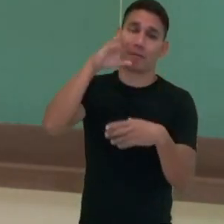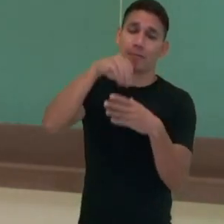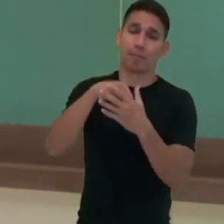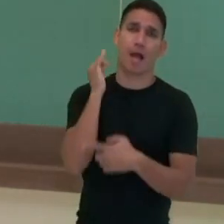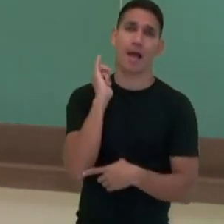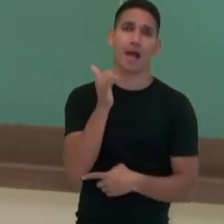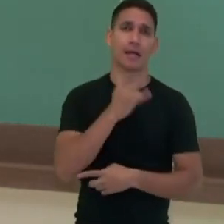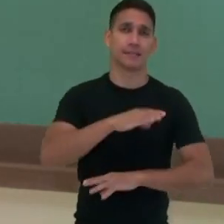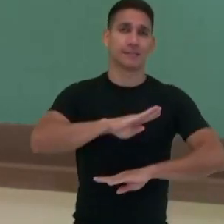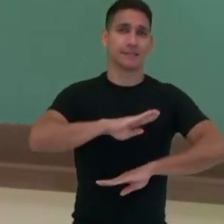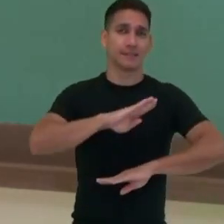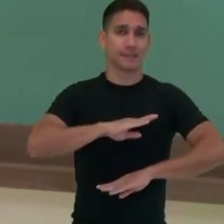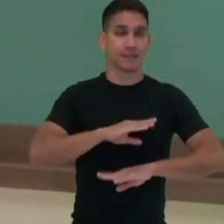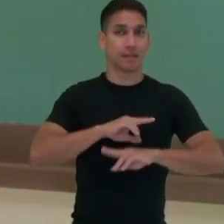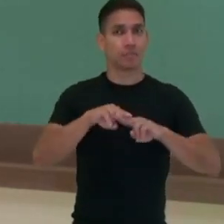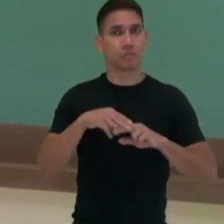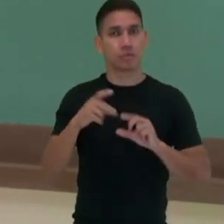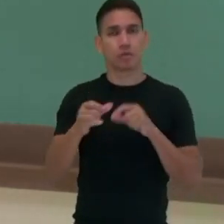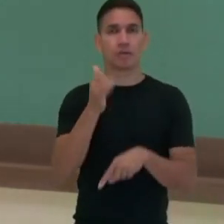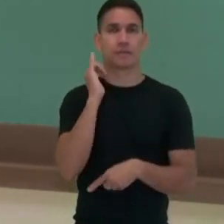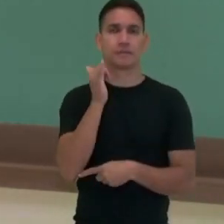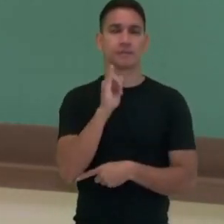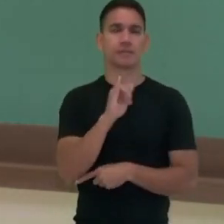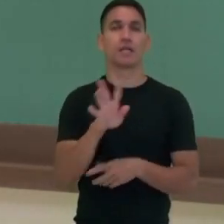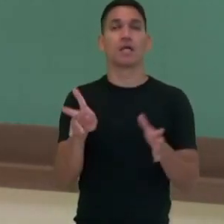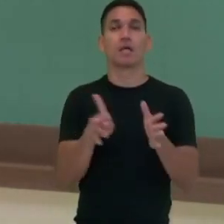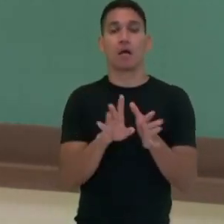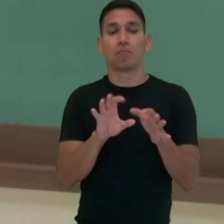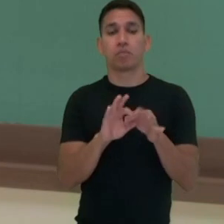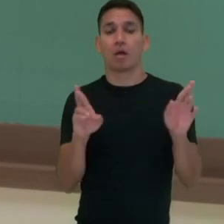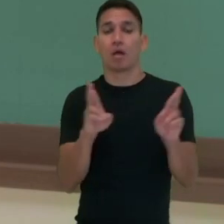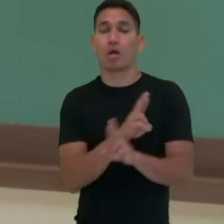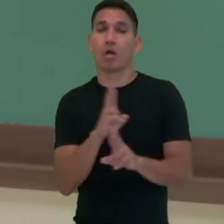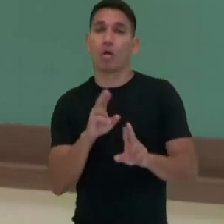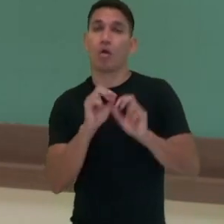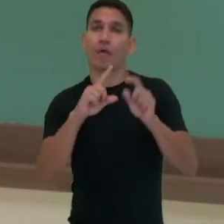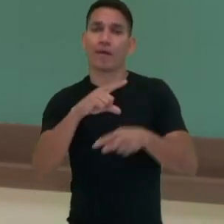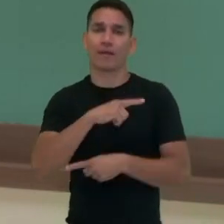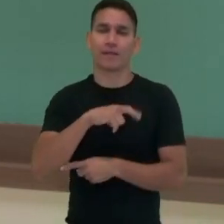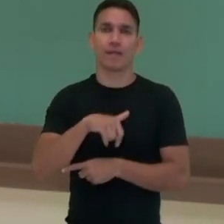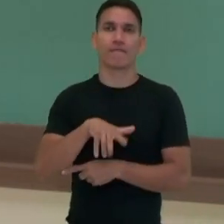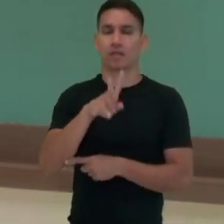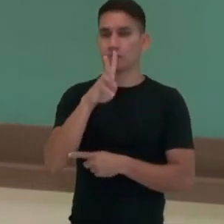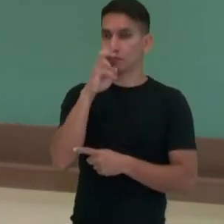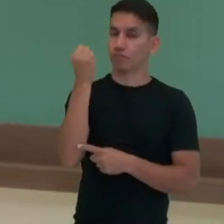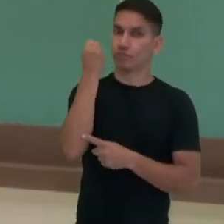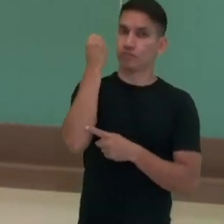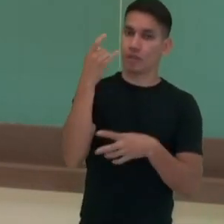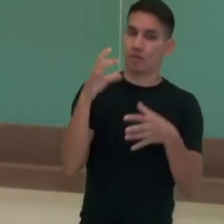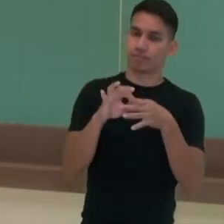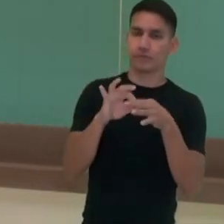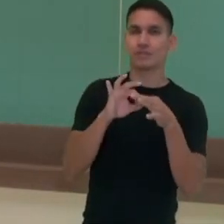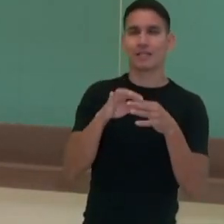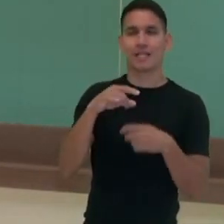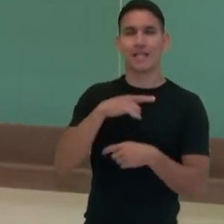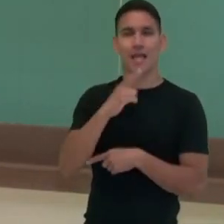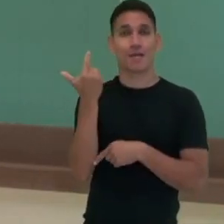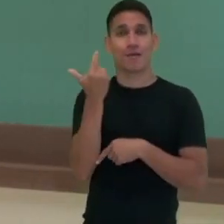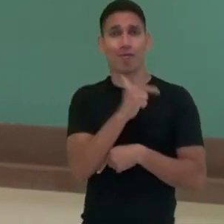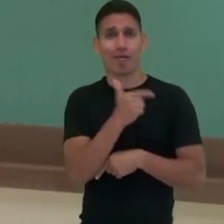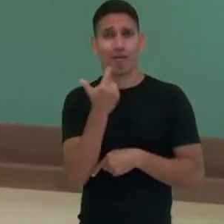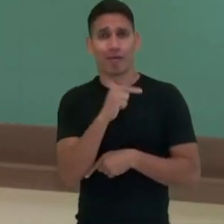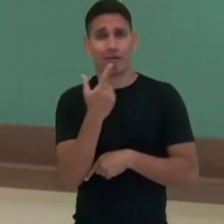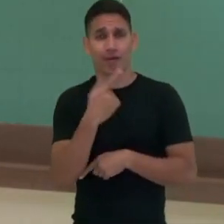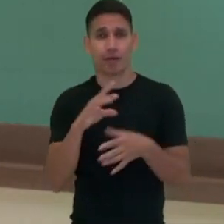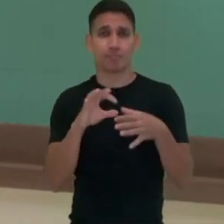causo, né? Então, os causos eles trabalham, né, com muita força em cima do humor, em cima da graça, da